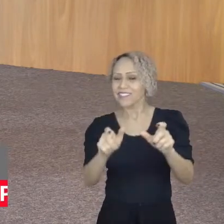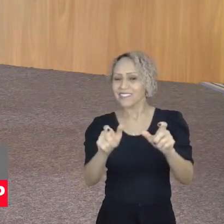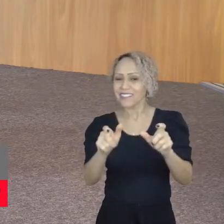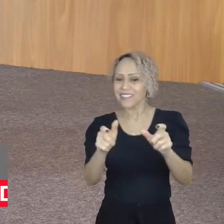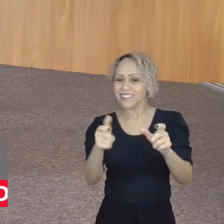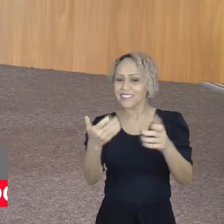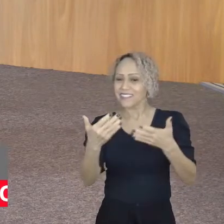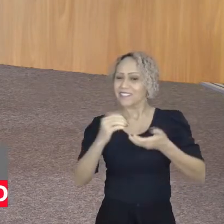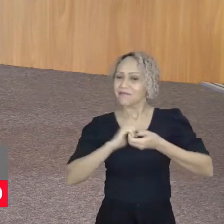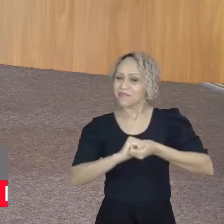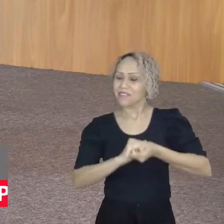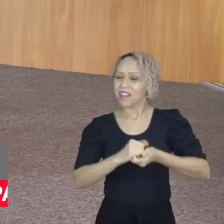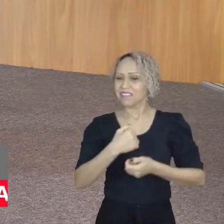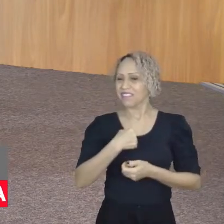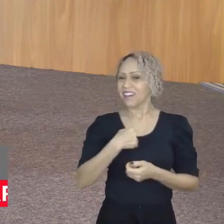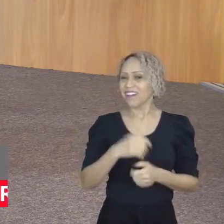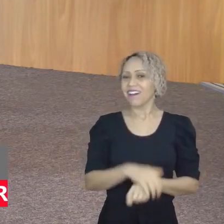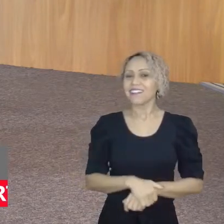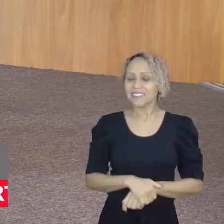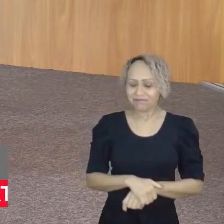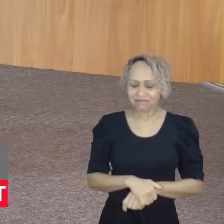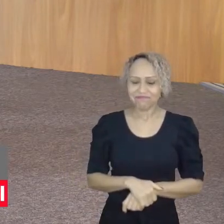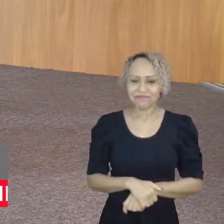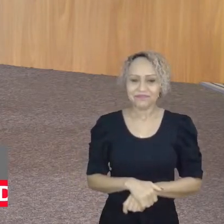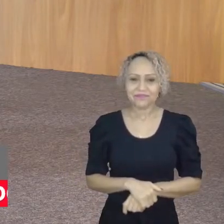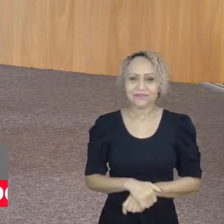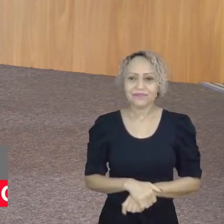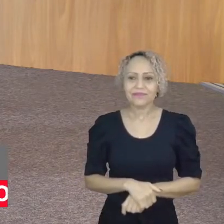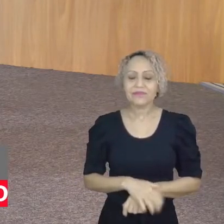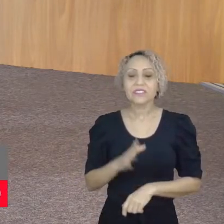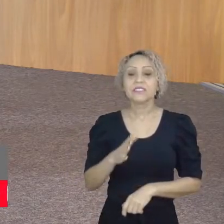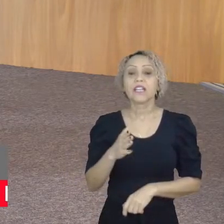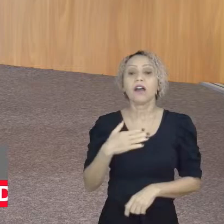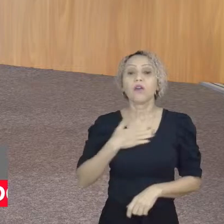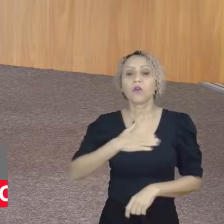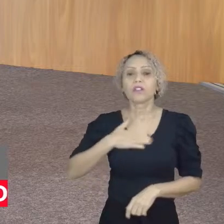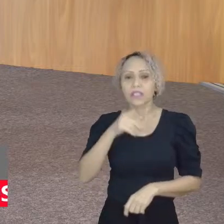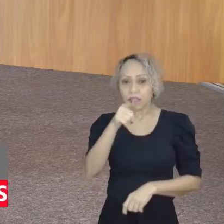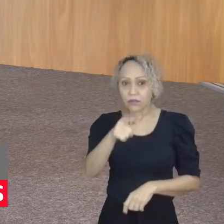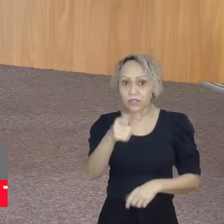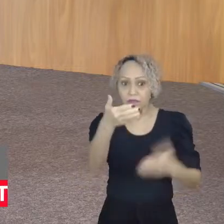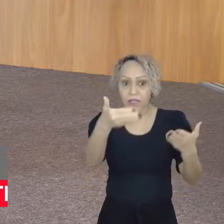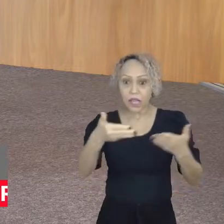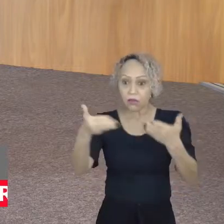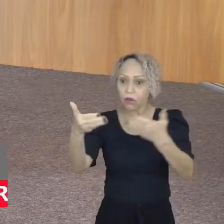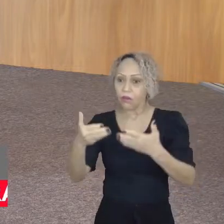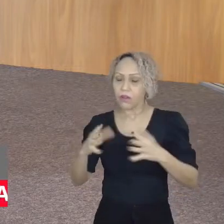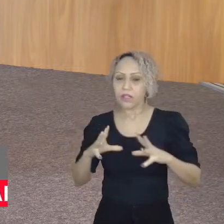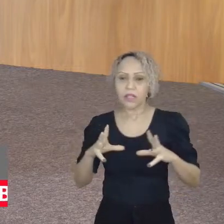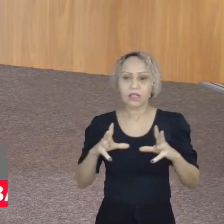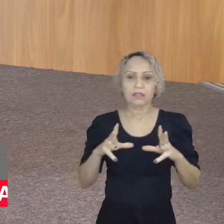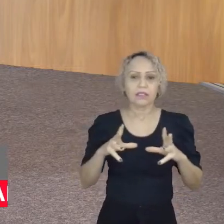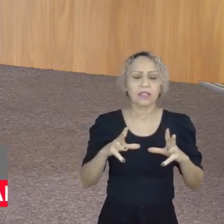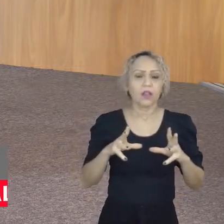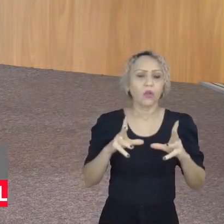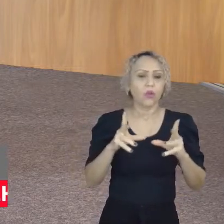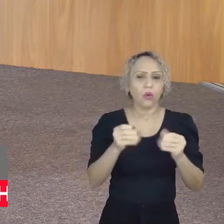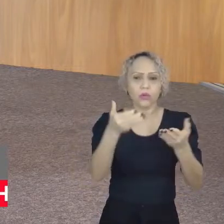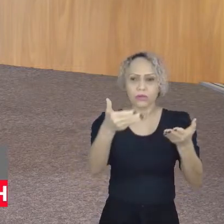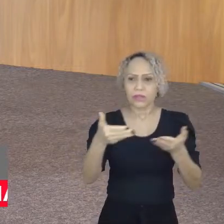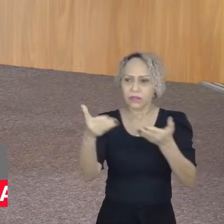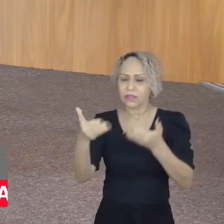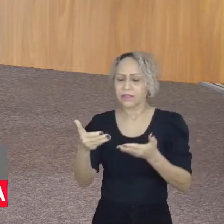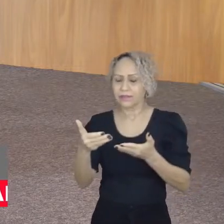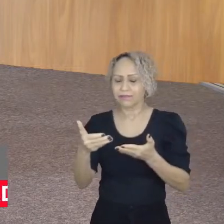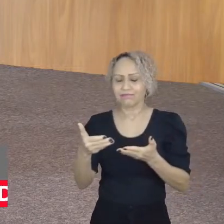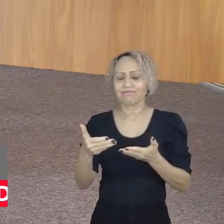formação. Com certeza, Vivi. Eu queria que você fizesse uma convocação aí para todo mundo que está acompanhando, que vai acompanhar depois também. A gente